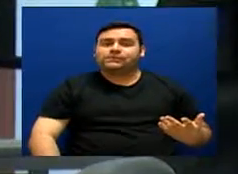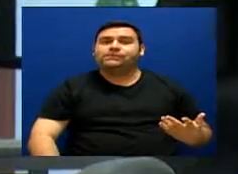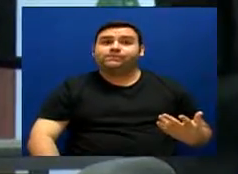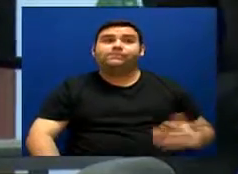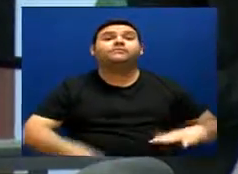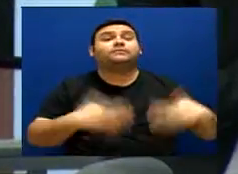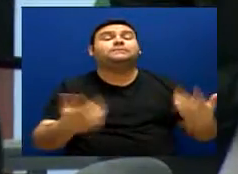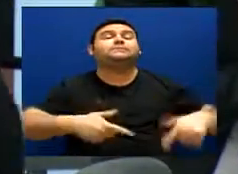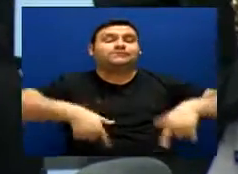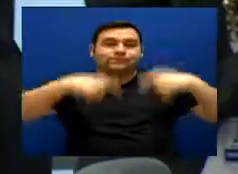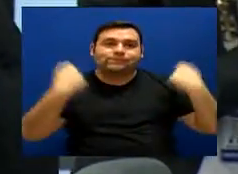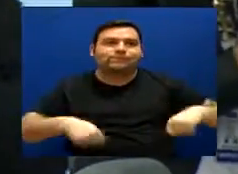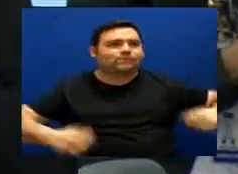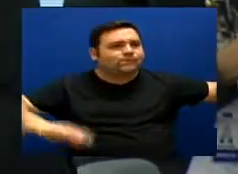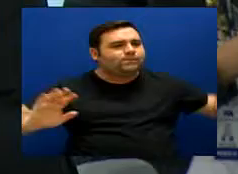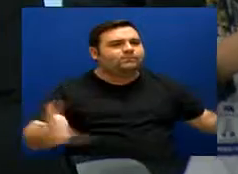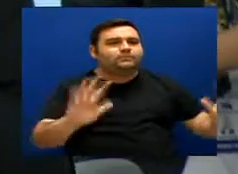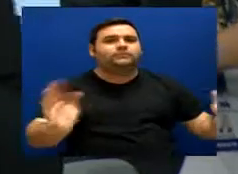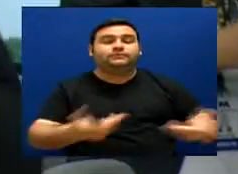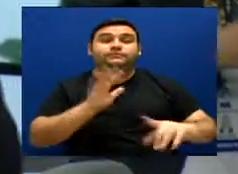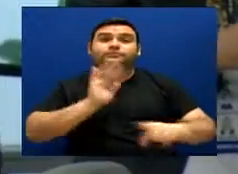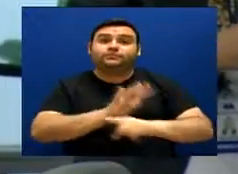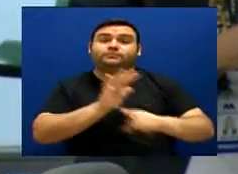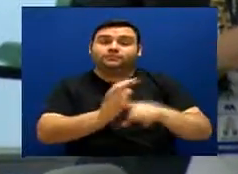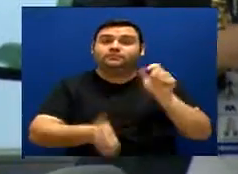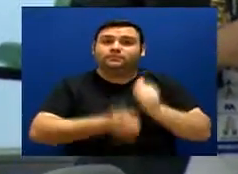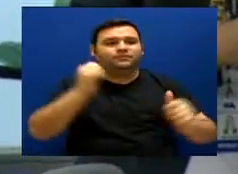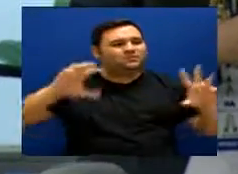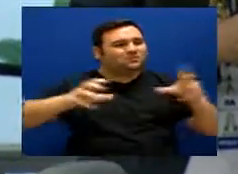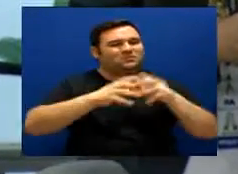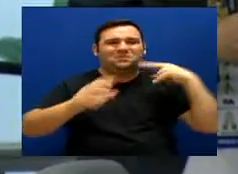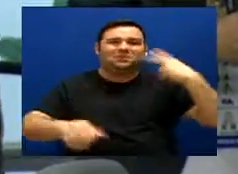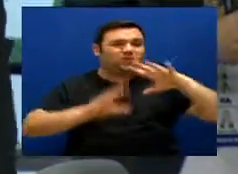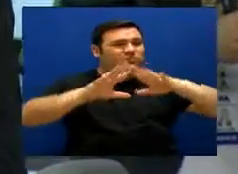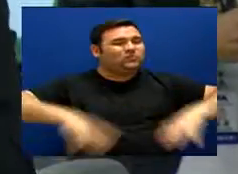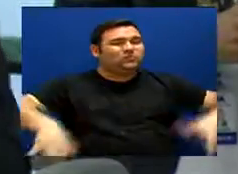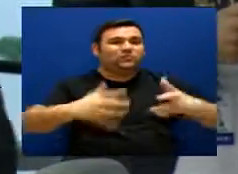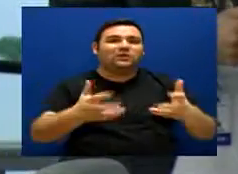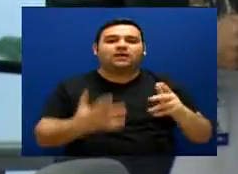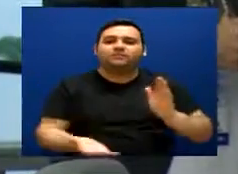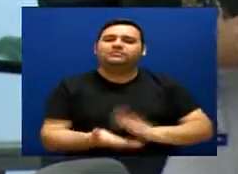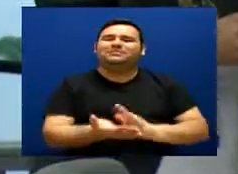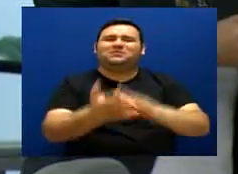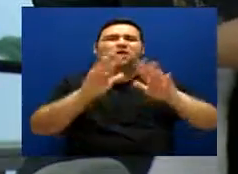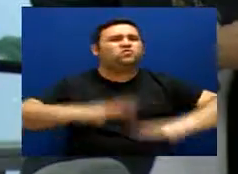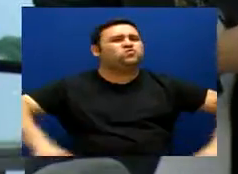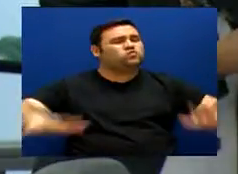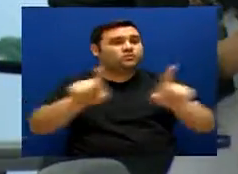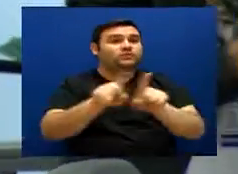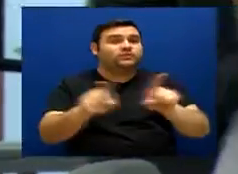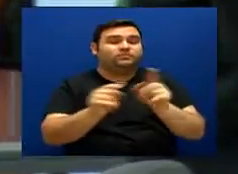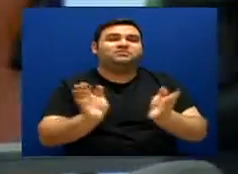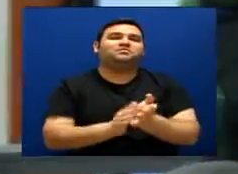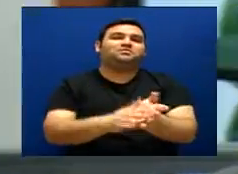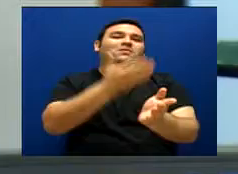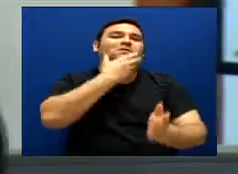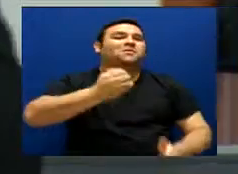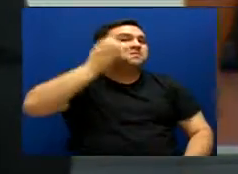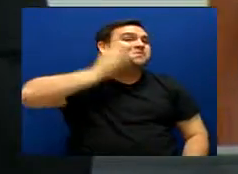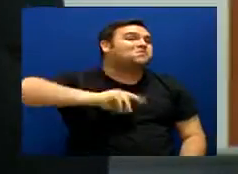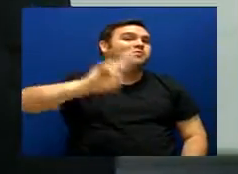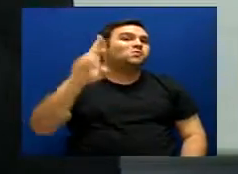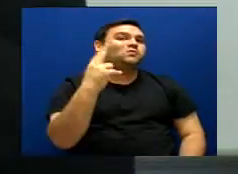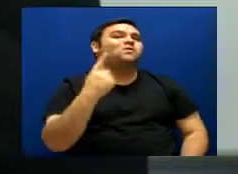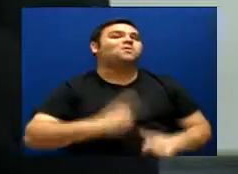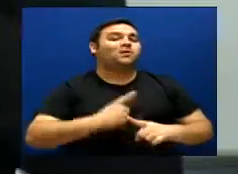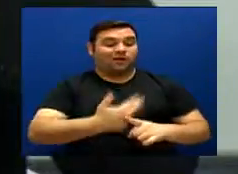do bairro. Então a gente precisa lutar aqui pelo esporte, junto com todos os vereadores. Eu quero parabenizar a todos, agradecer meu amigo Hudson Pessini aqui, ó,